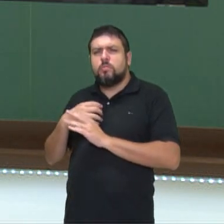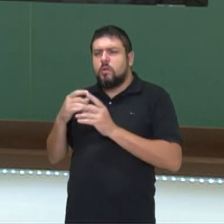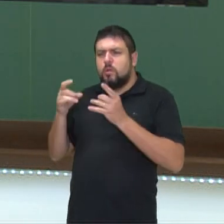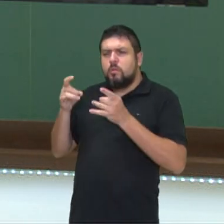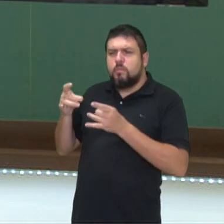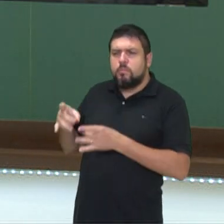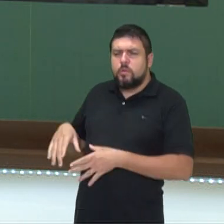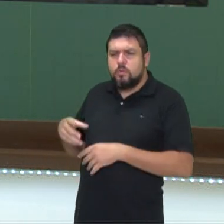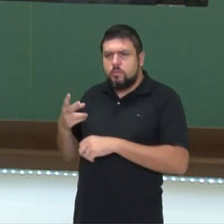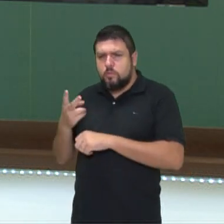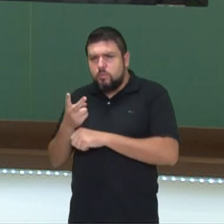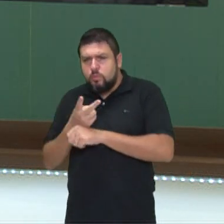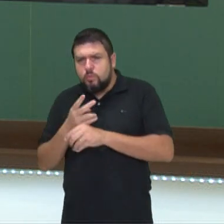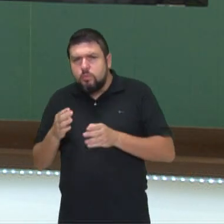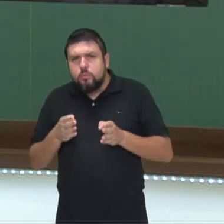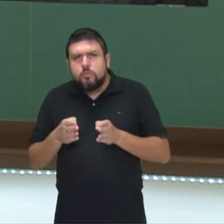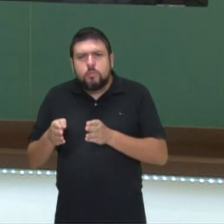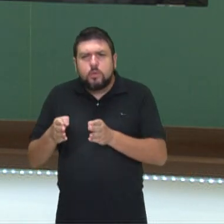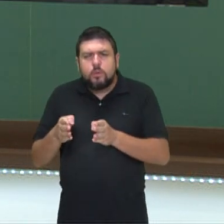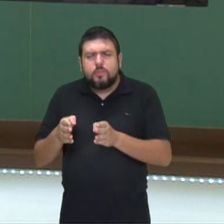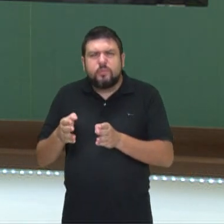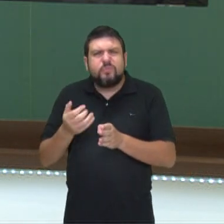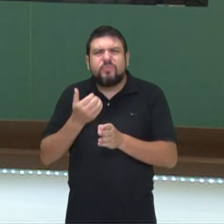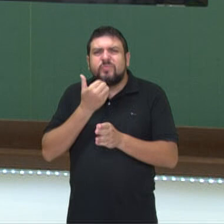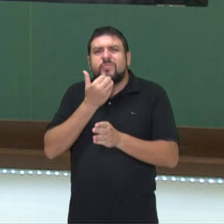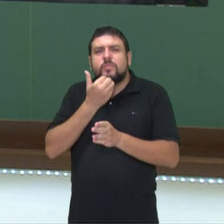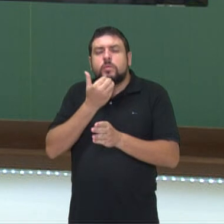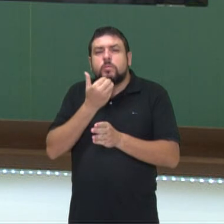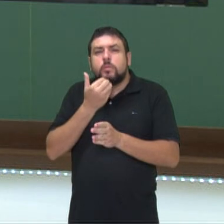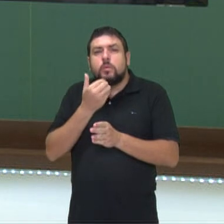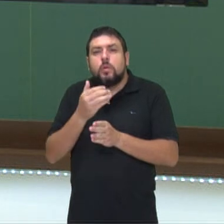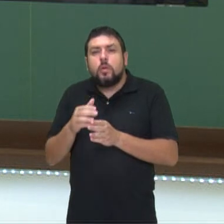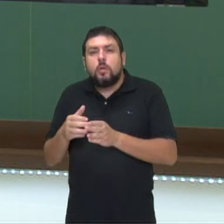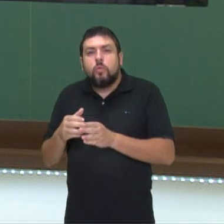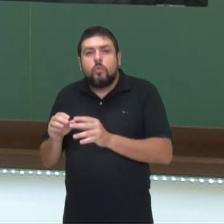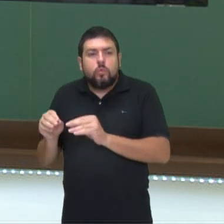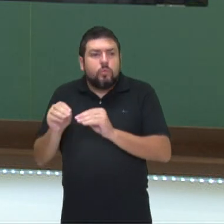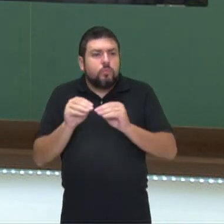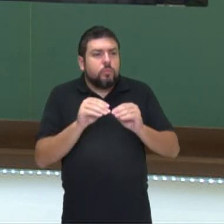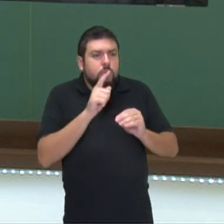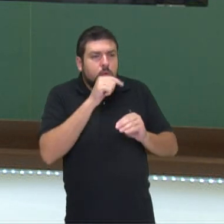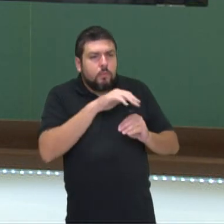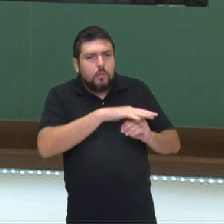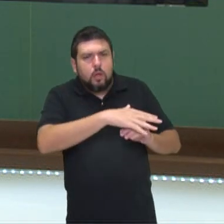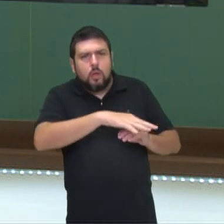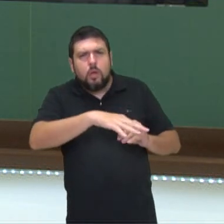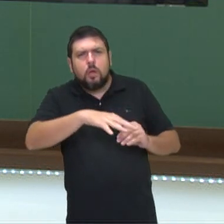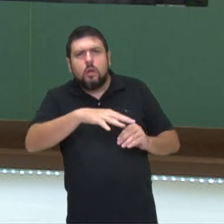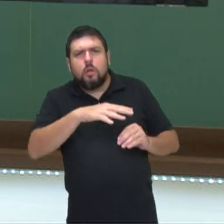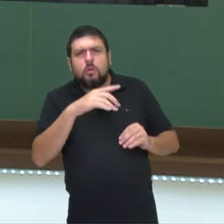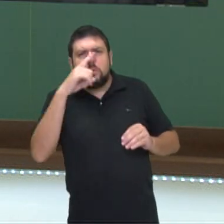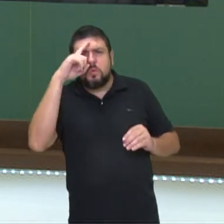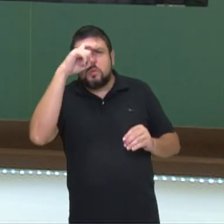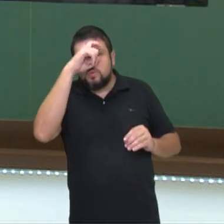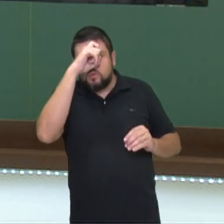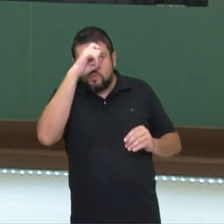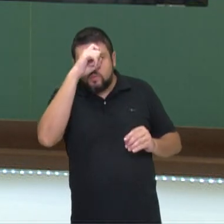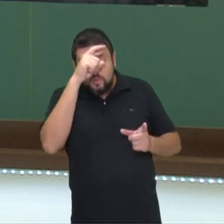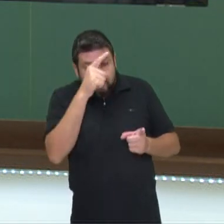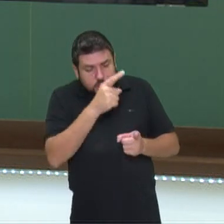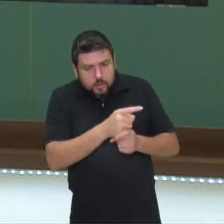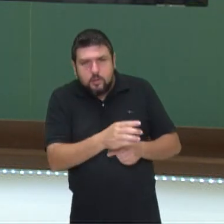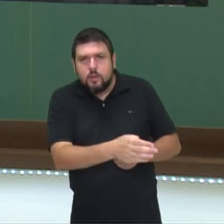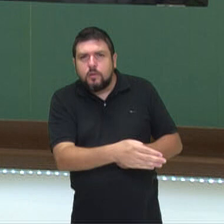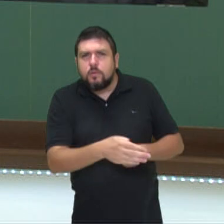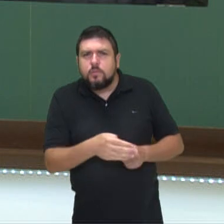O caminho não foi suficiente para ele, foi para o mar foi difícil. Ele encontrou os peixes,